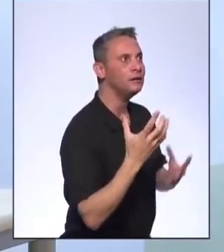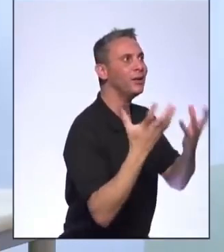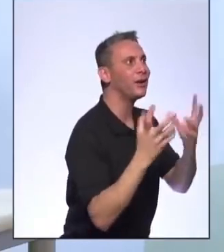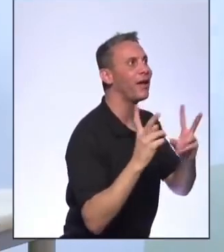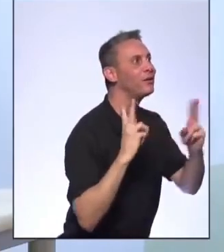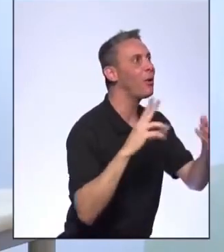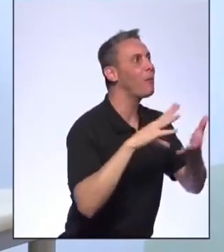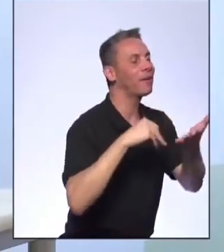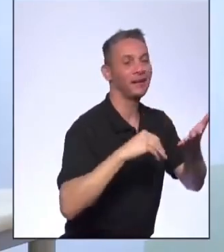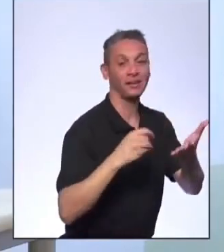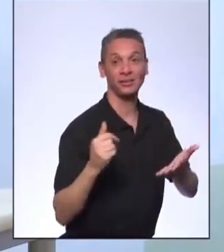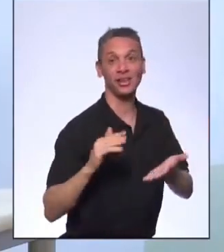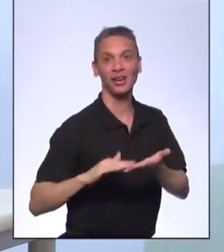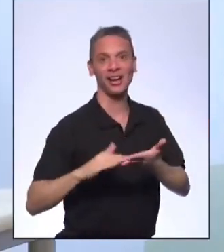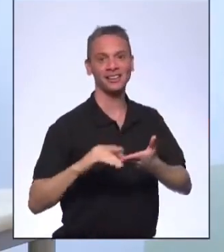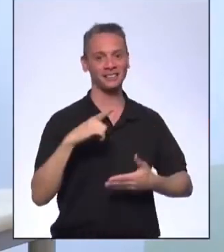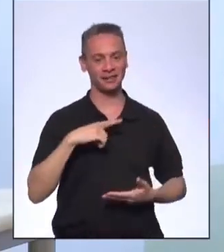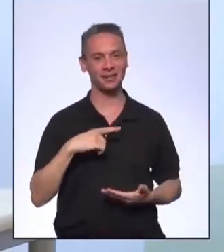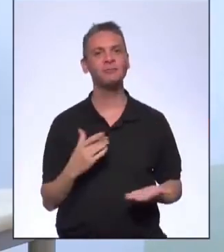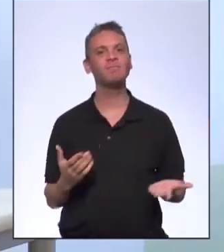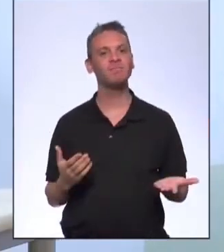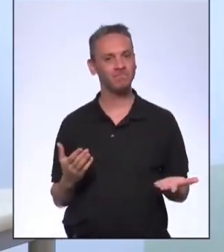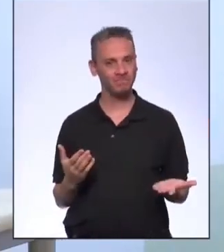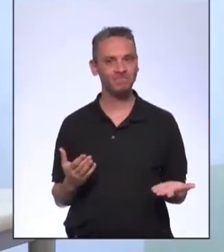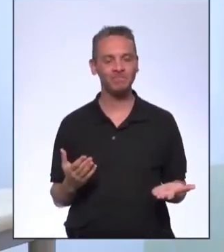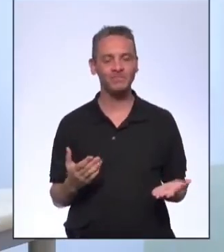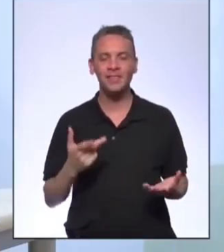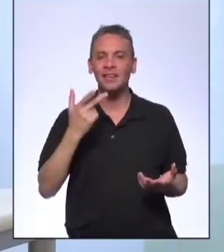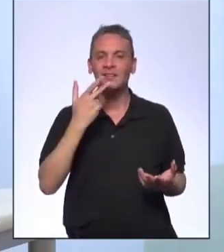Então, o que acontece? Quando a gente fala sobre a